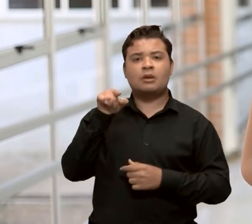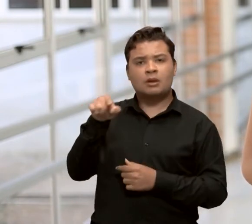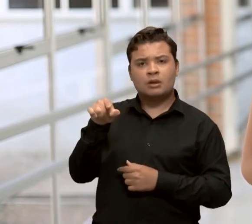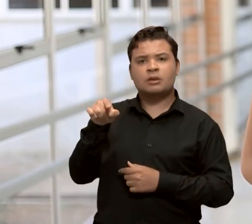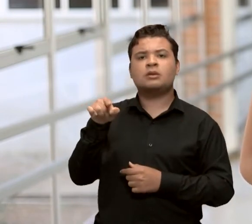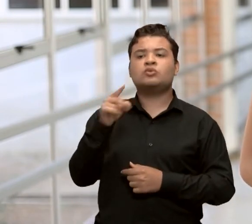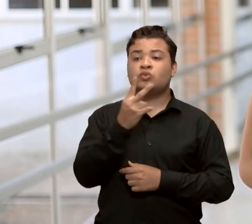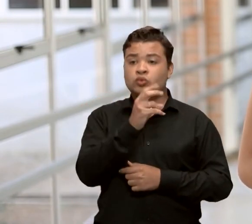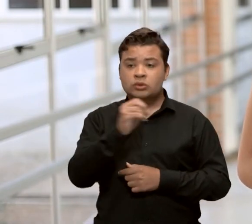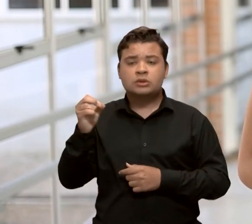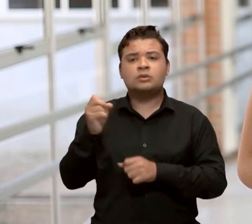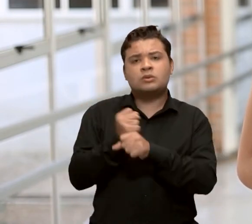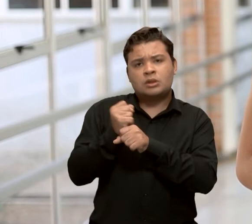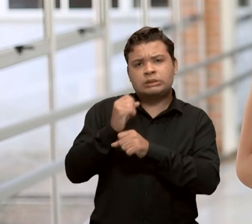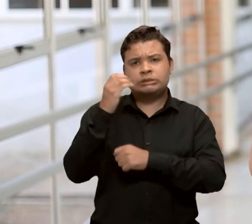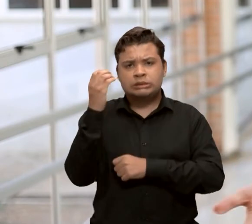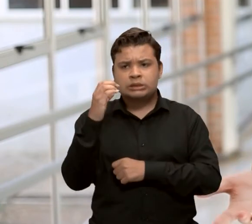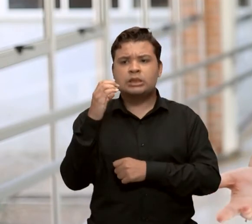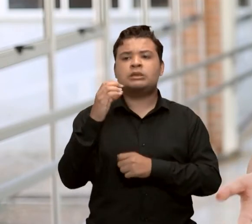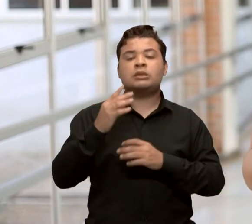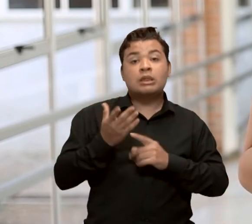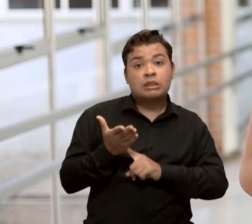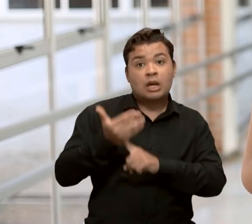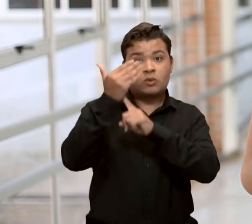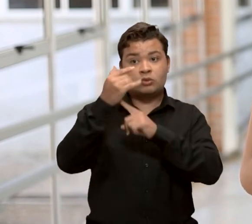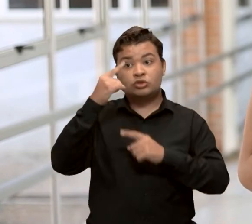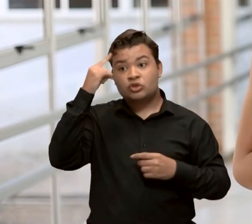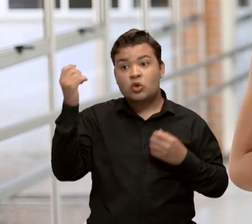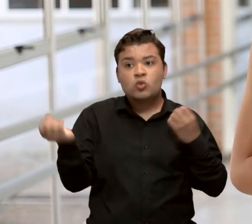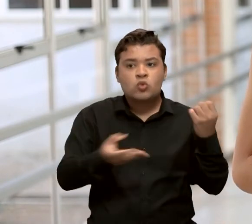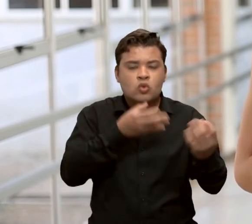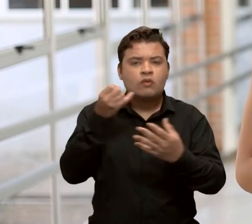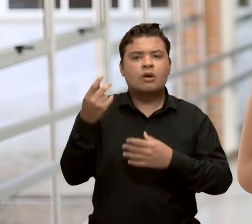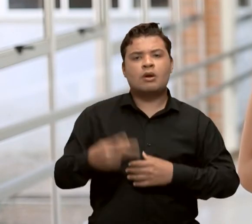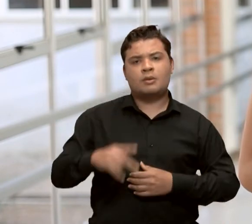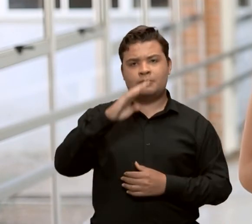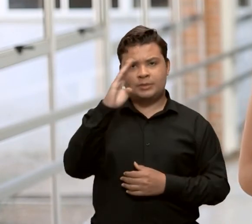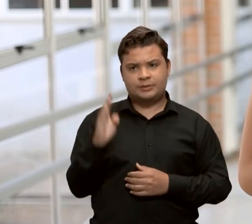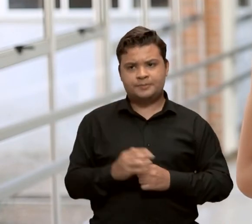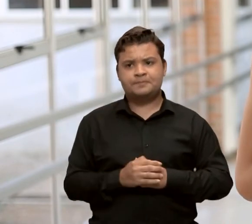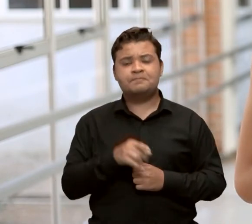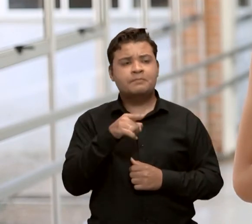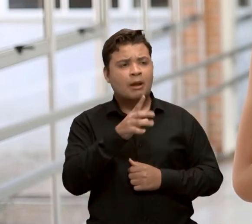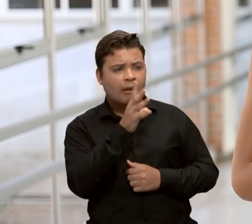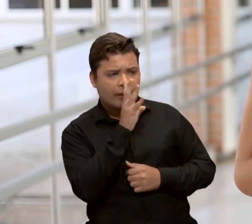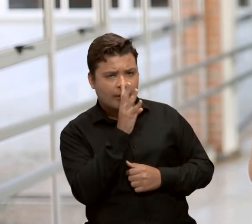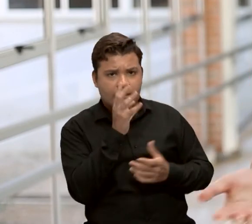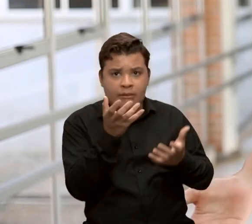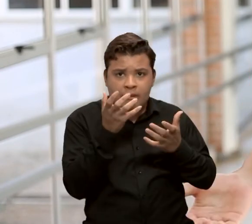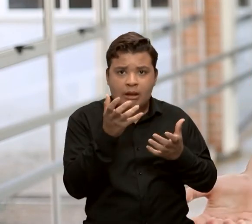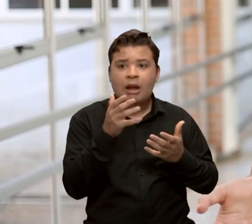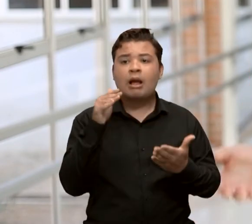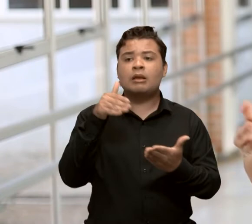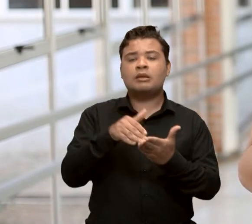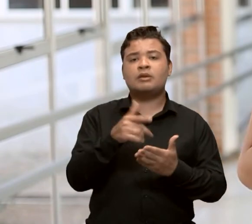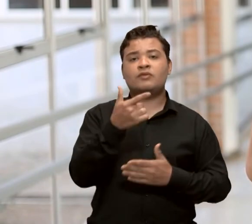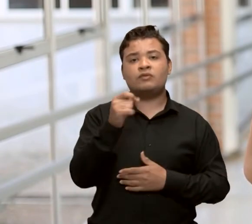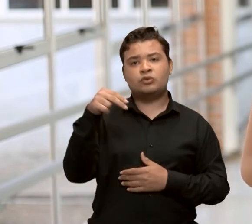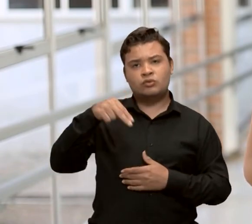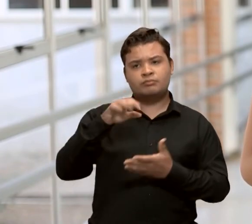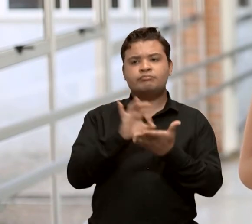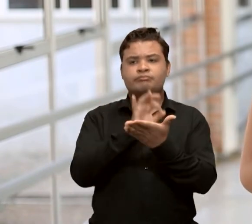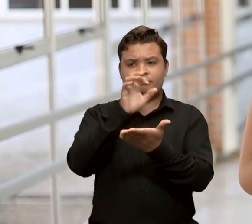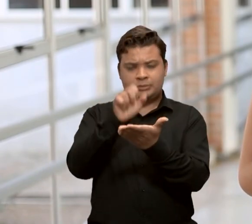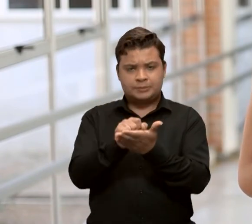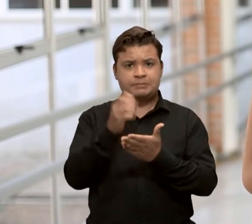tecnologia e inovação no Brasil. Para se inscrever como ouvinte, a data vai até o dia 20 de novembro. Para saber mais, acesse o